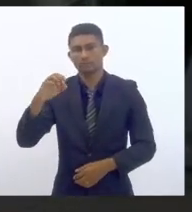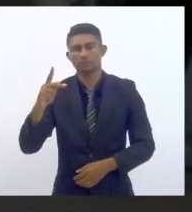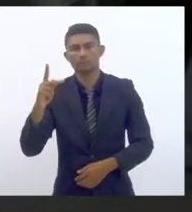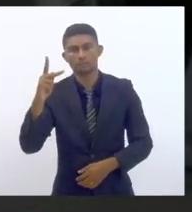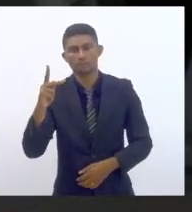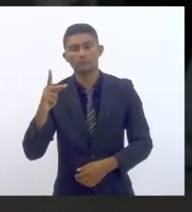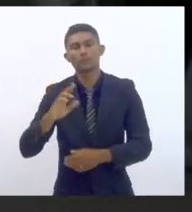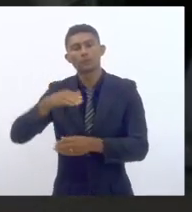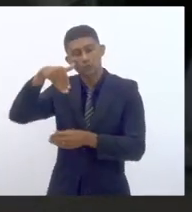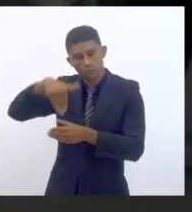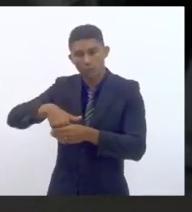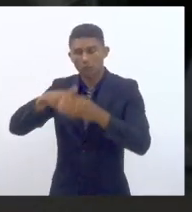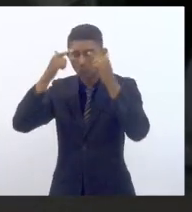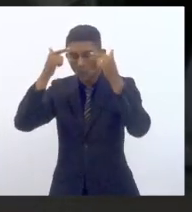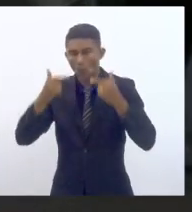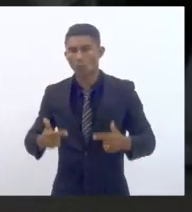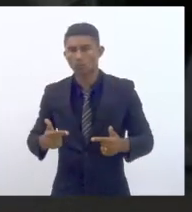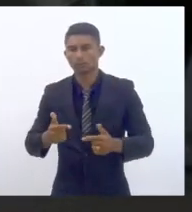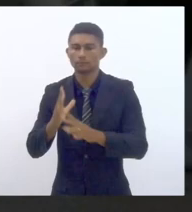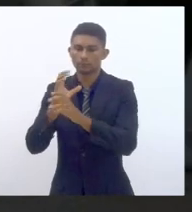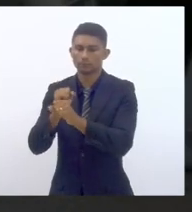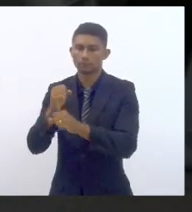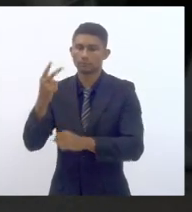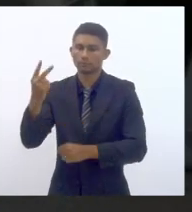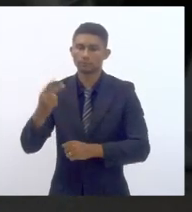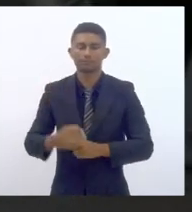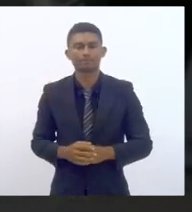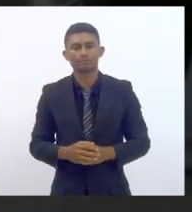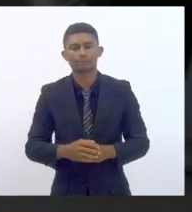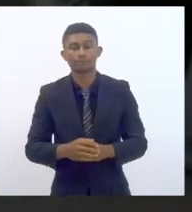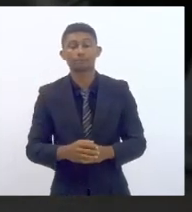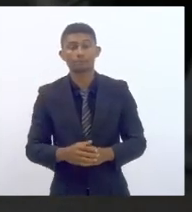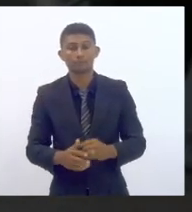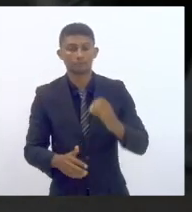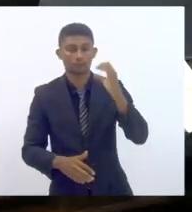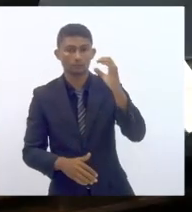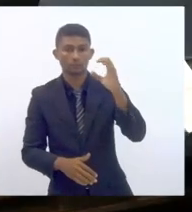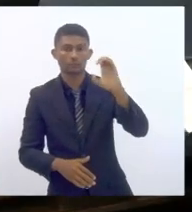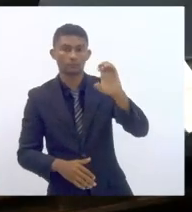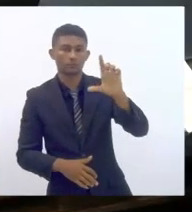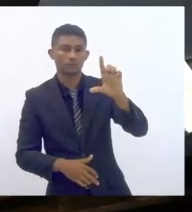votou abstenção, 2. Deputada Célia Jordão.